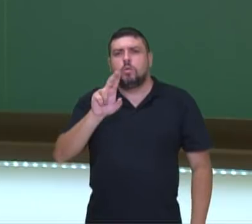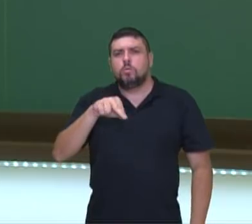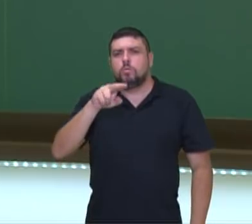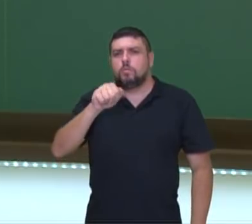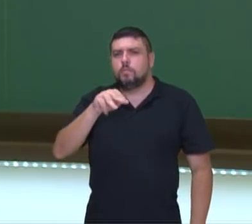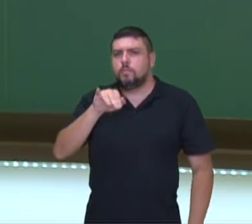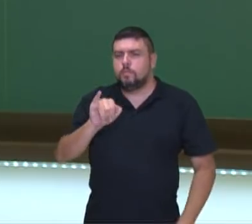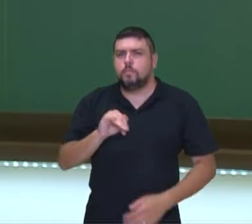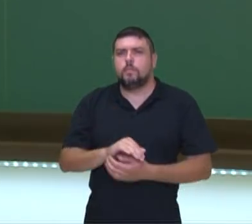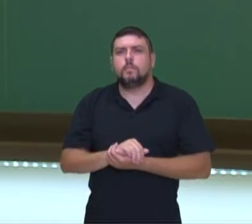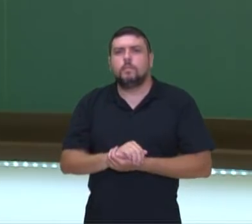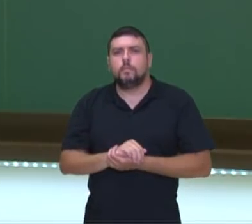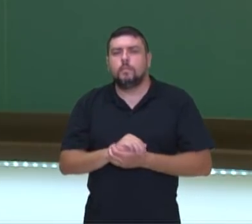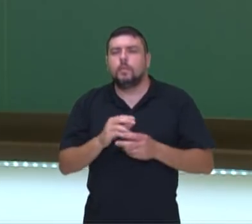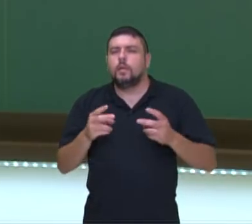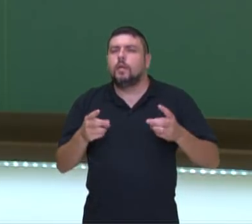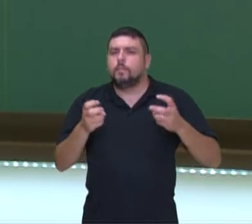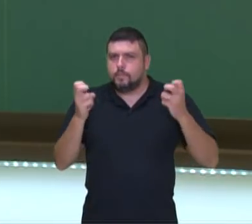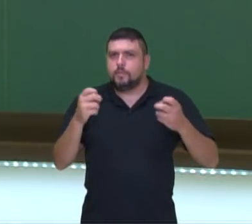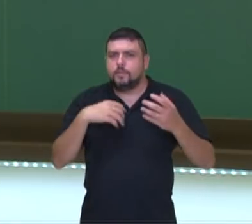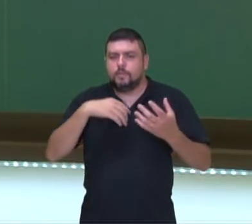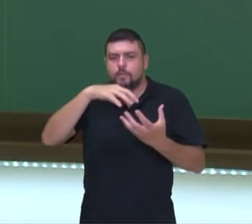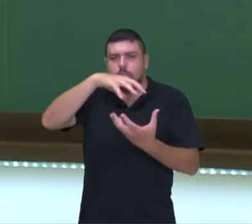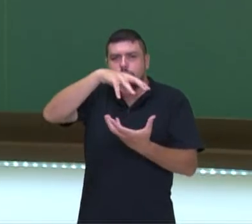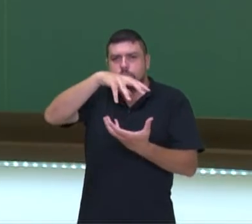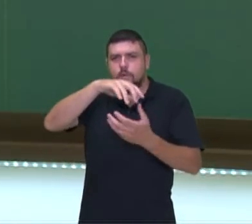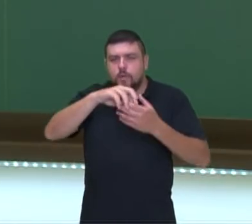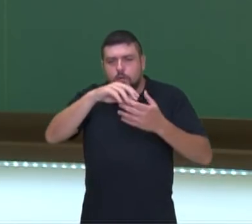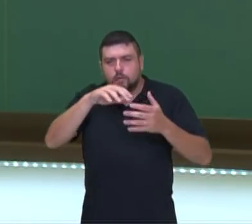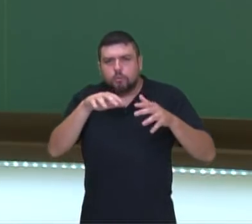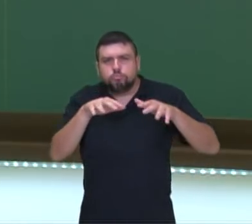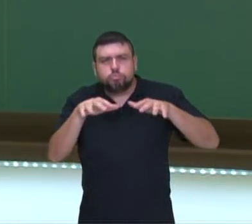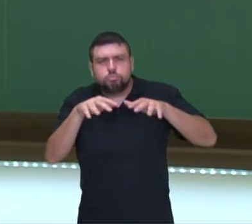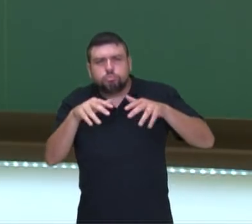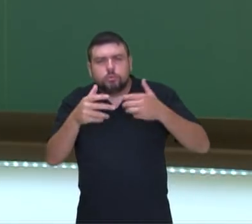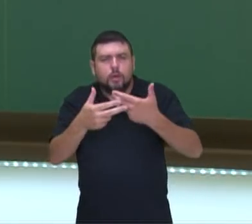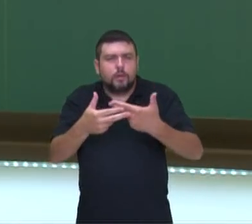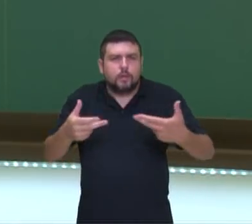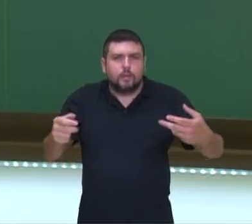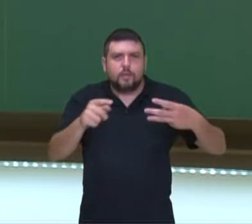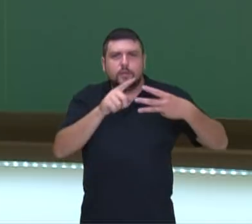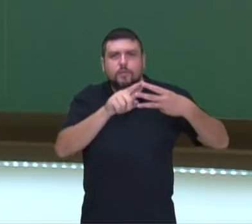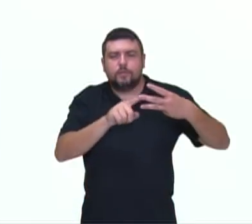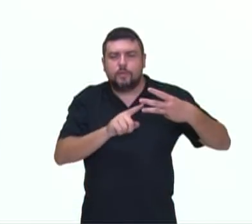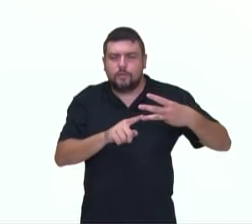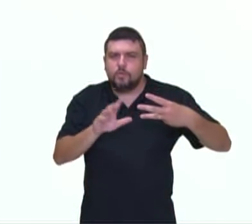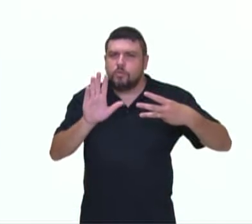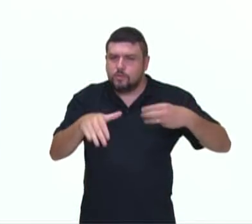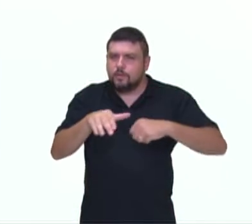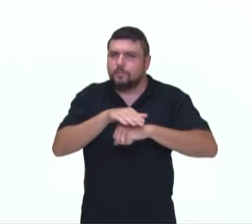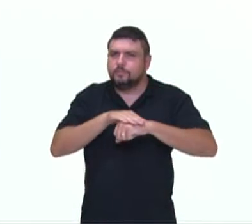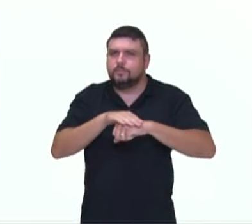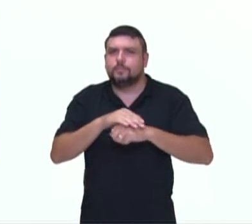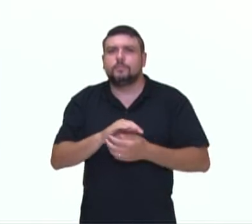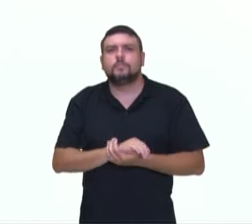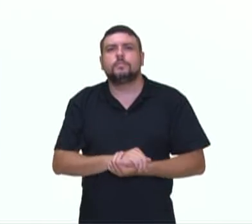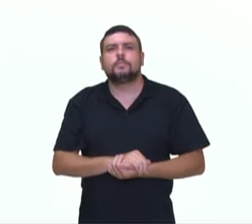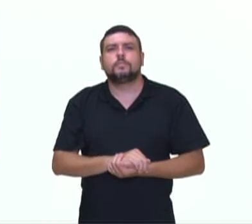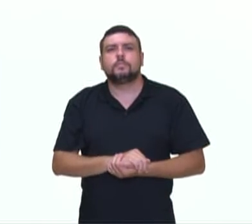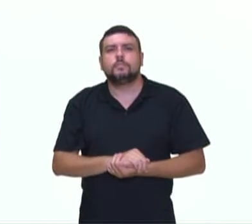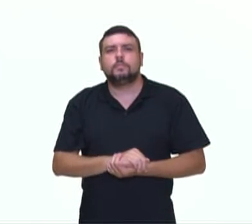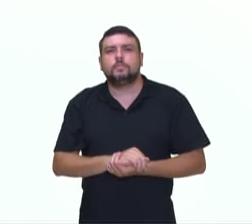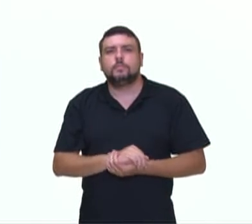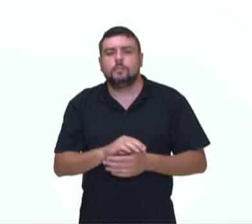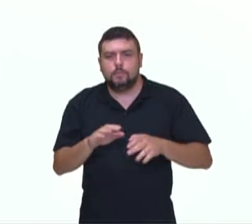está envolvido, relacionado com esses três fenômenos que nós já conversamos. A movimentação das placas resulta